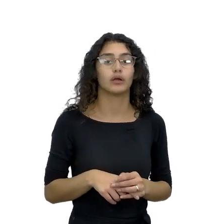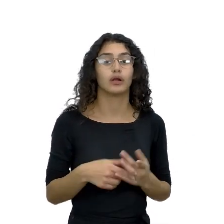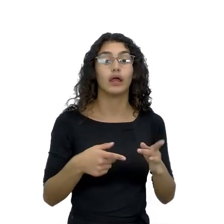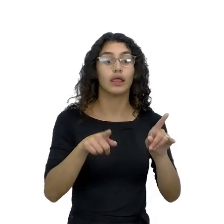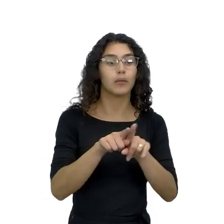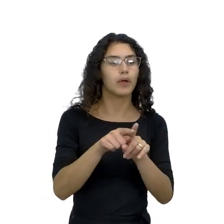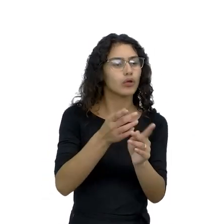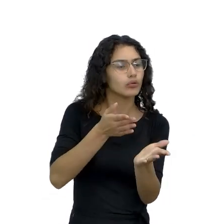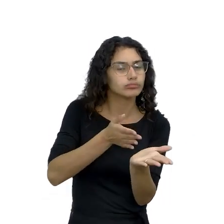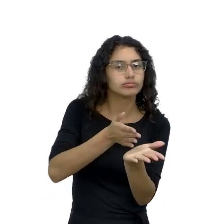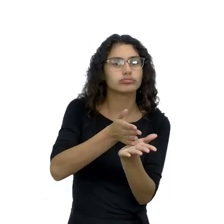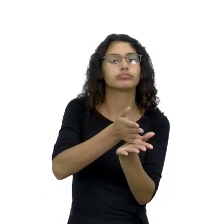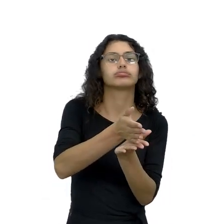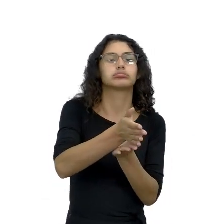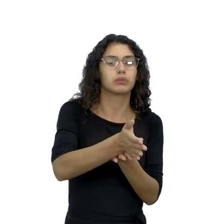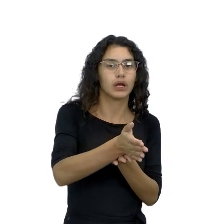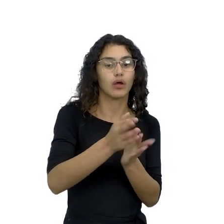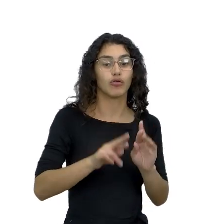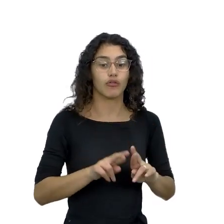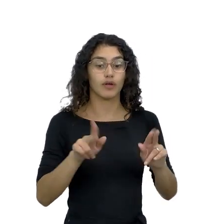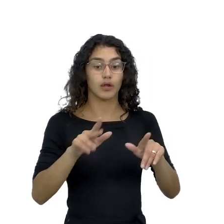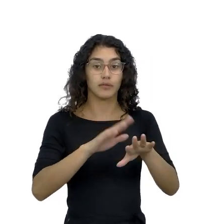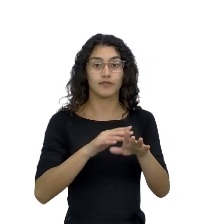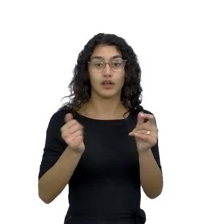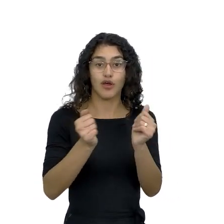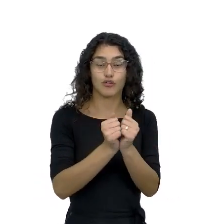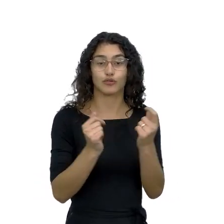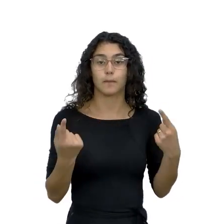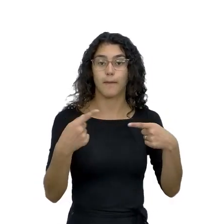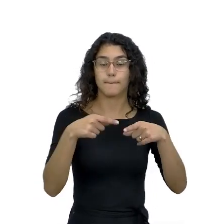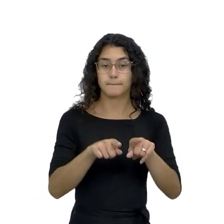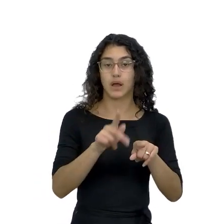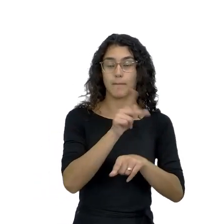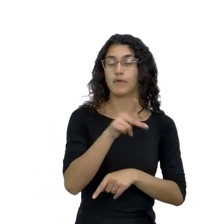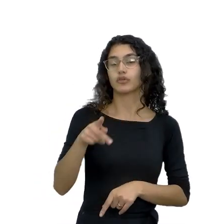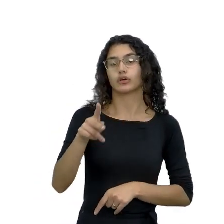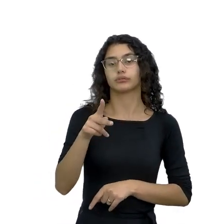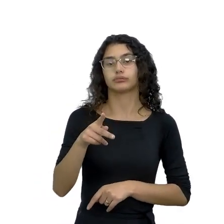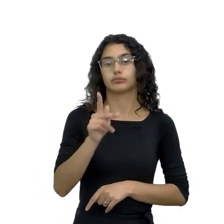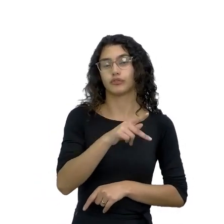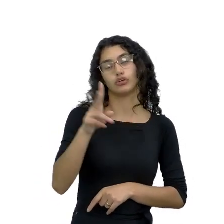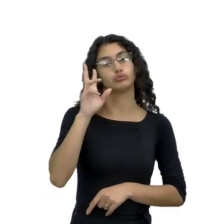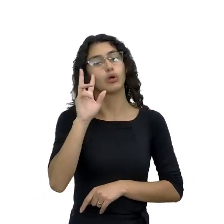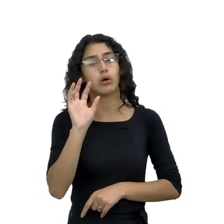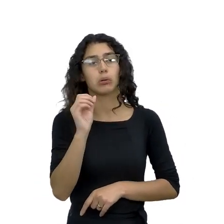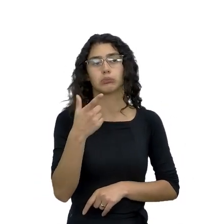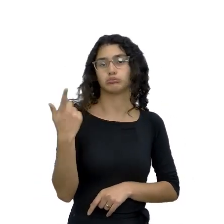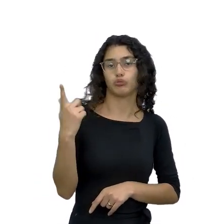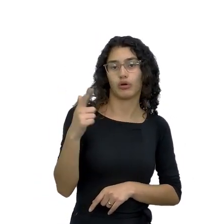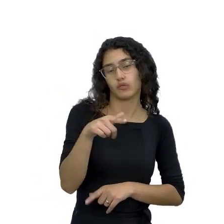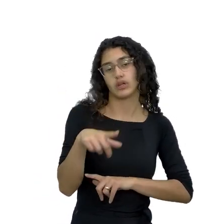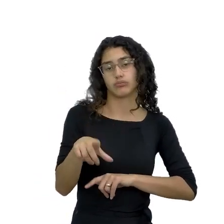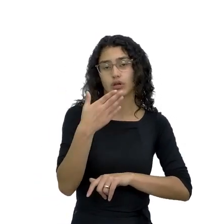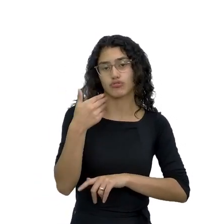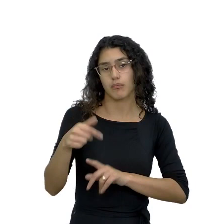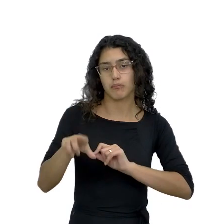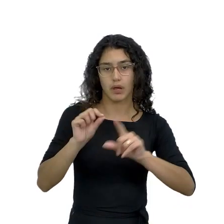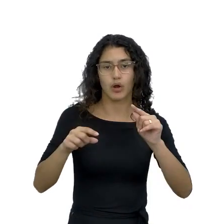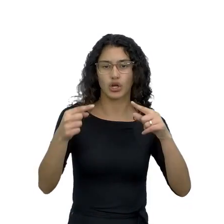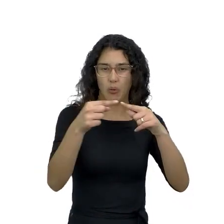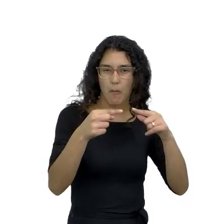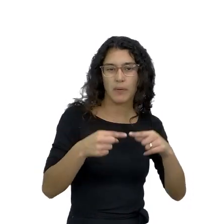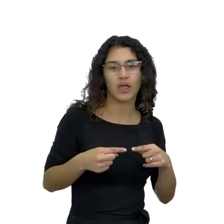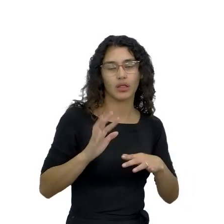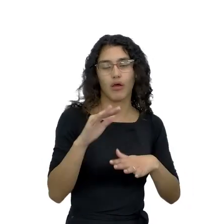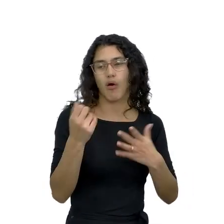um percurso aí em companhia com a professora de história ou geografia, o que você preferir, né? Ou